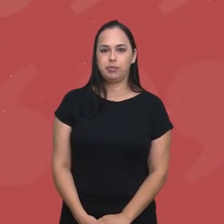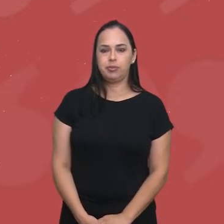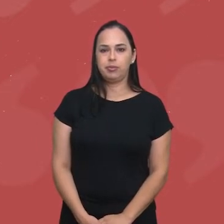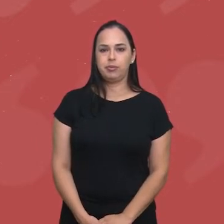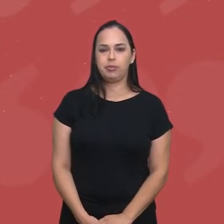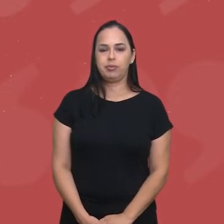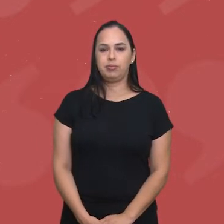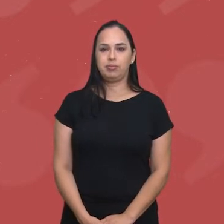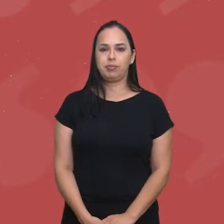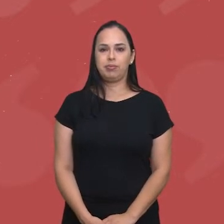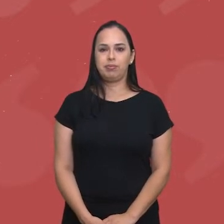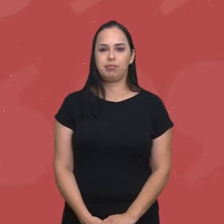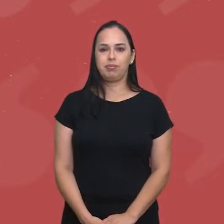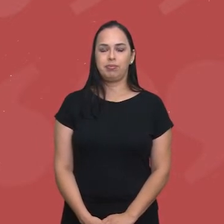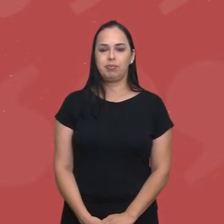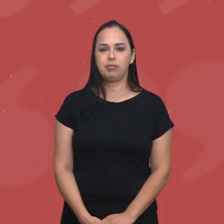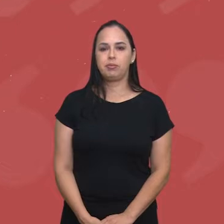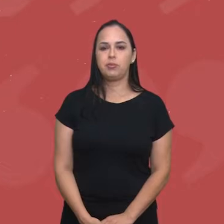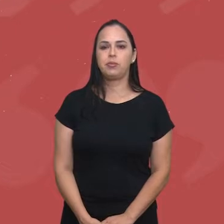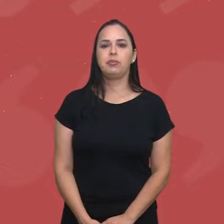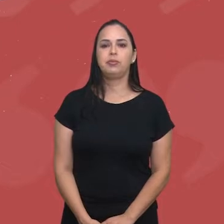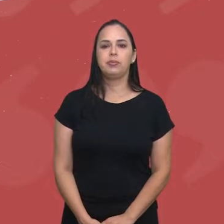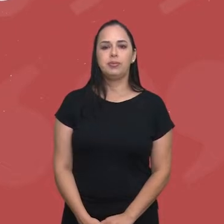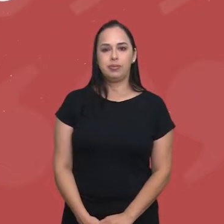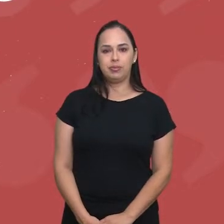muda a vida de pacientes com câncer?